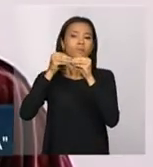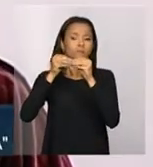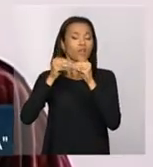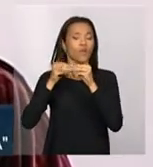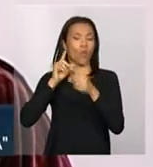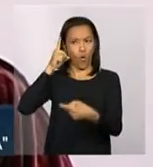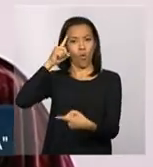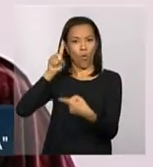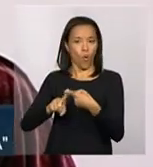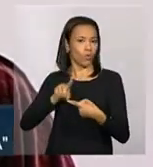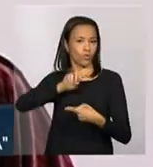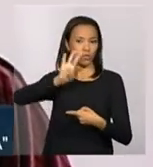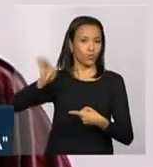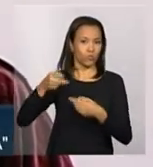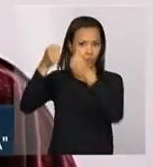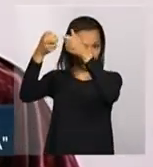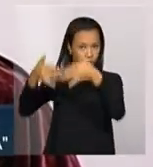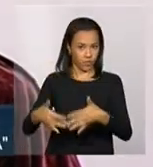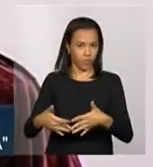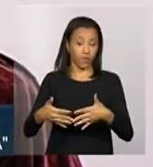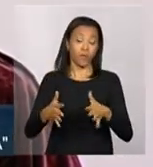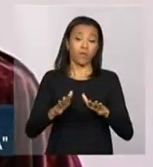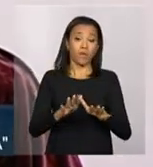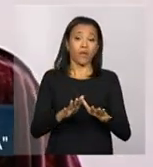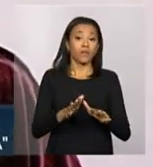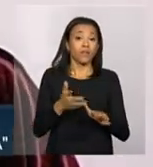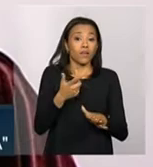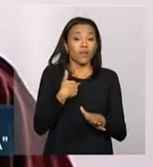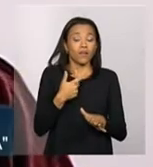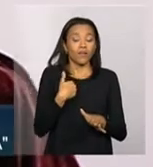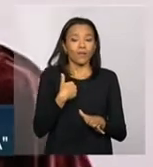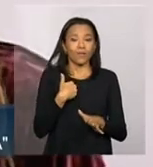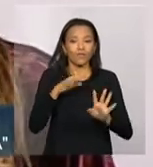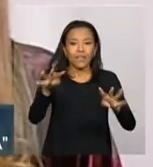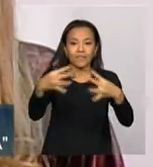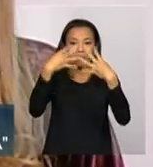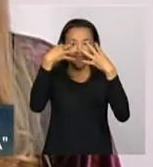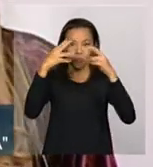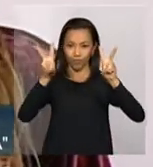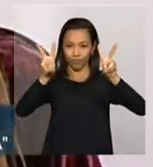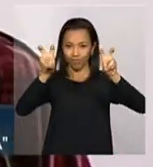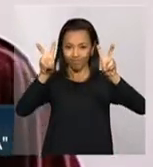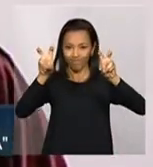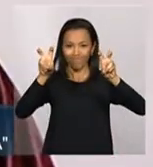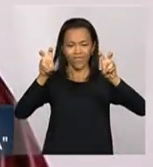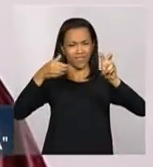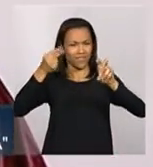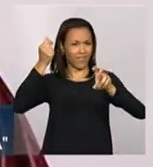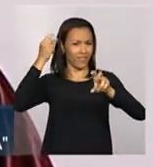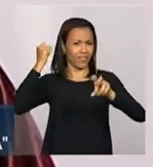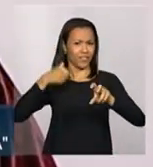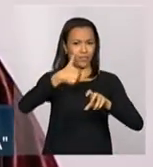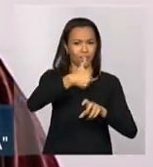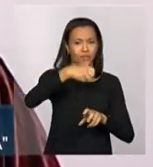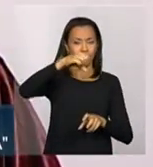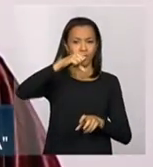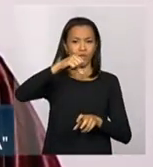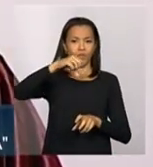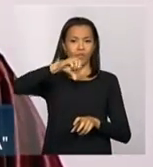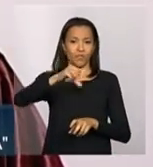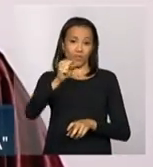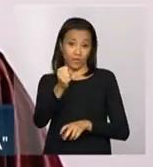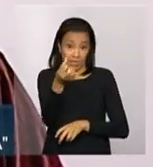ministra respondeu. Entretanto, eu gostaria de chamar a atenção para uma questão. Nós, desde 1986, salvo